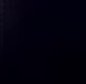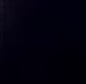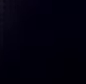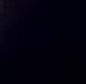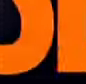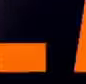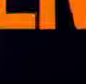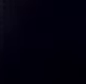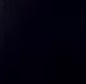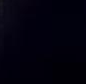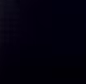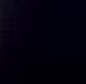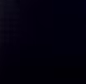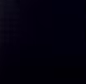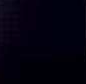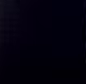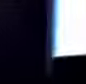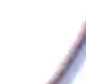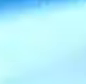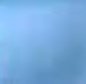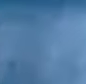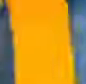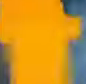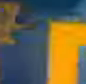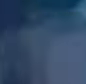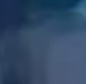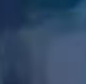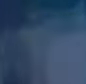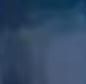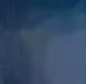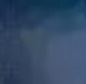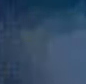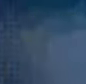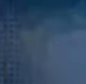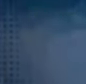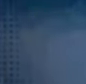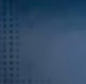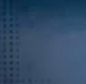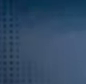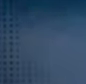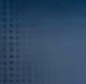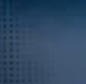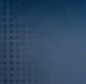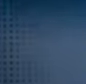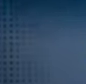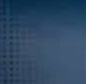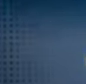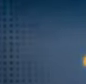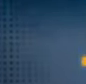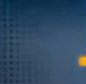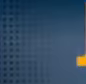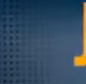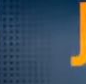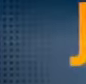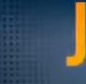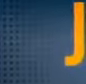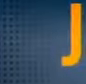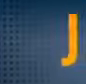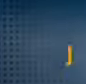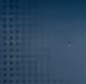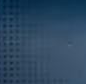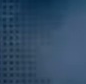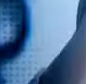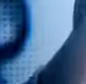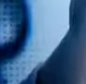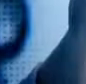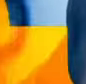abre se você colocar uma senha de acesso. Mais de um milhão e meio de pessoas já baixaram pela App Store ou